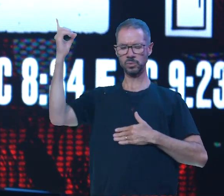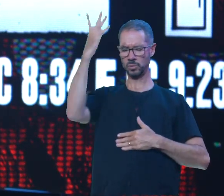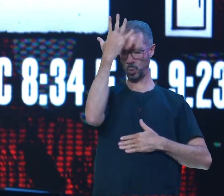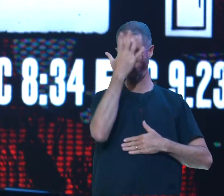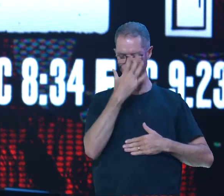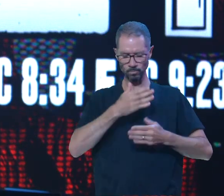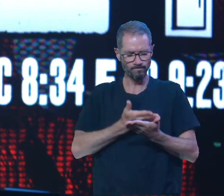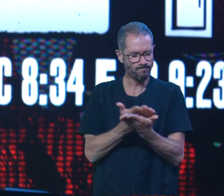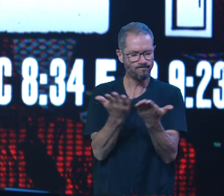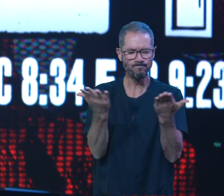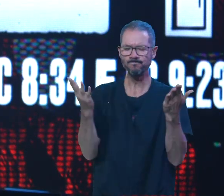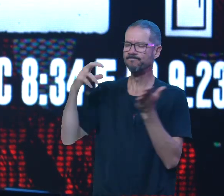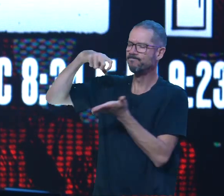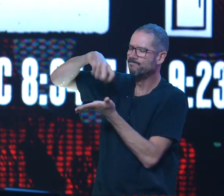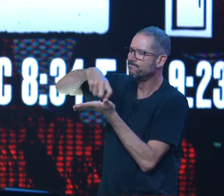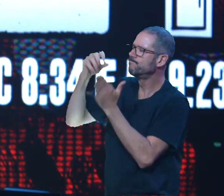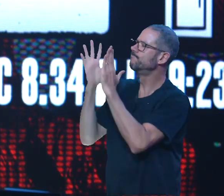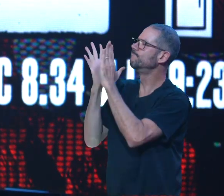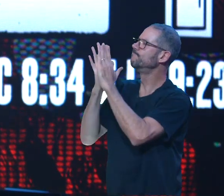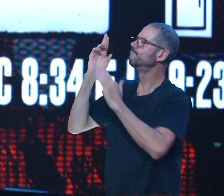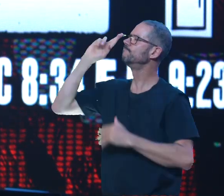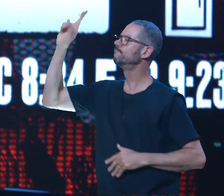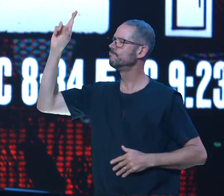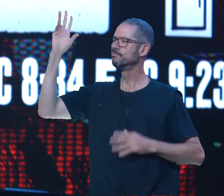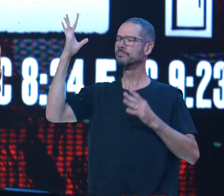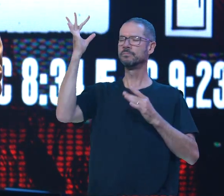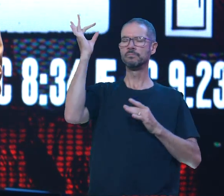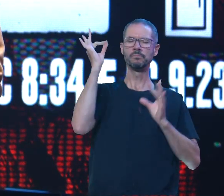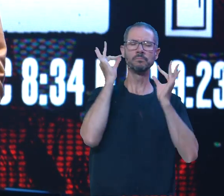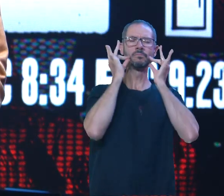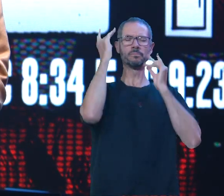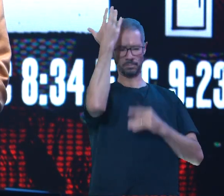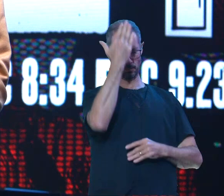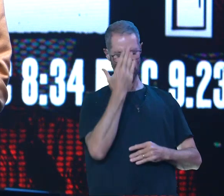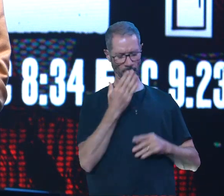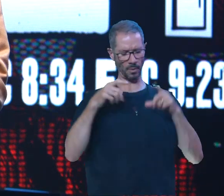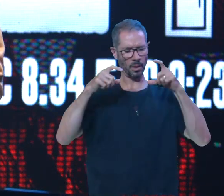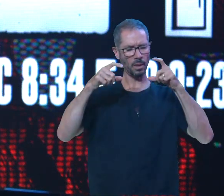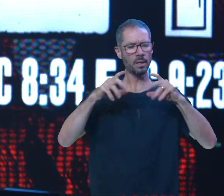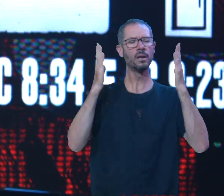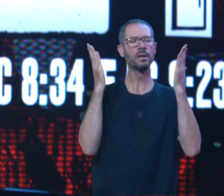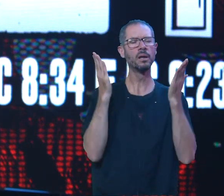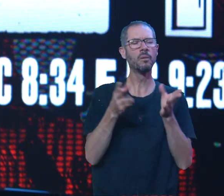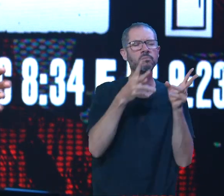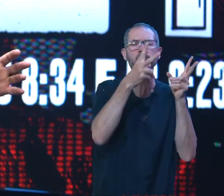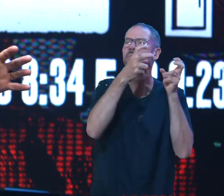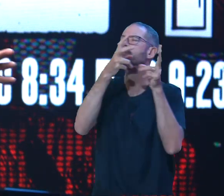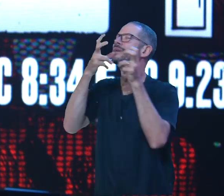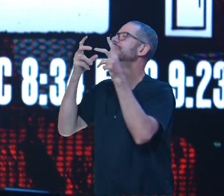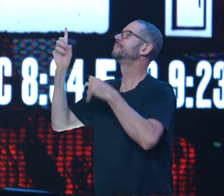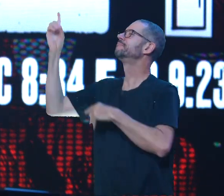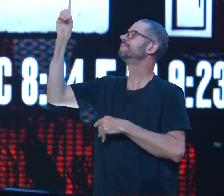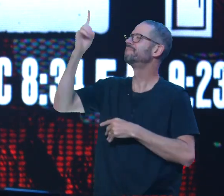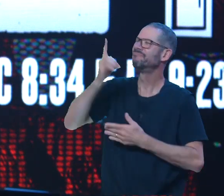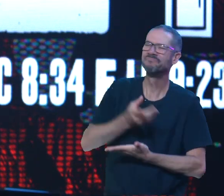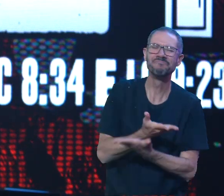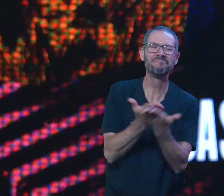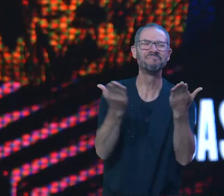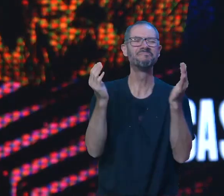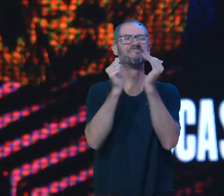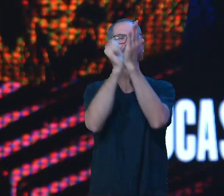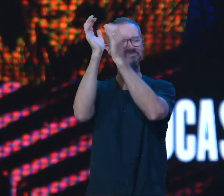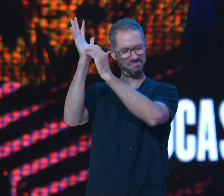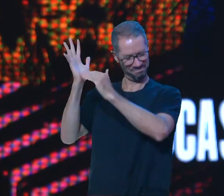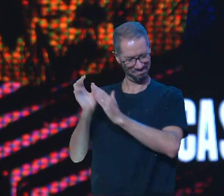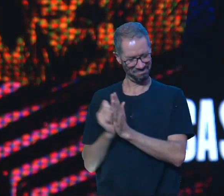presença e queremos clamar mais uma vez pela Tua presença neste lugar. Assim como já percebemos a Tua presença em meio aos louvores de uma maneira